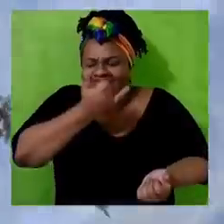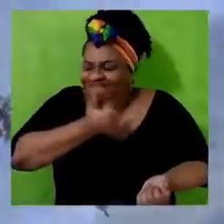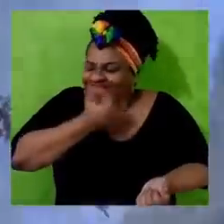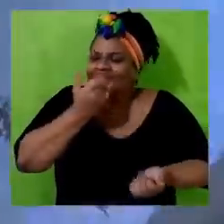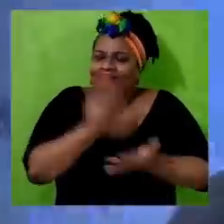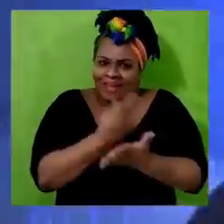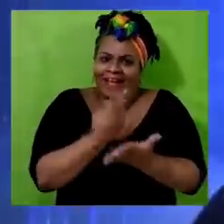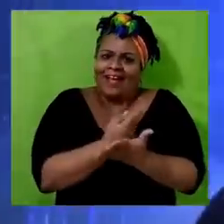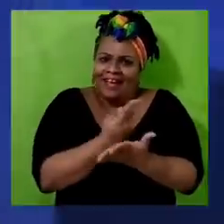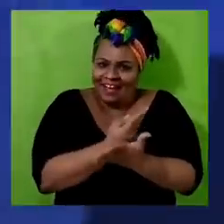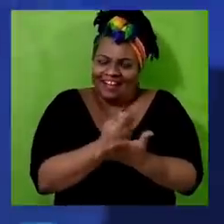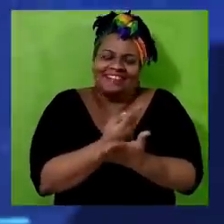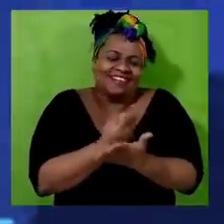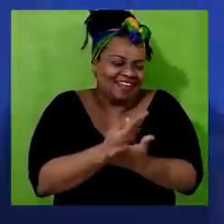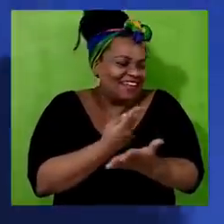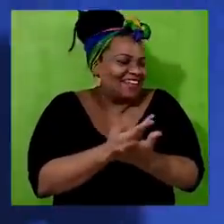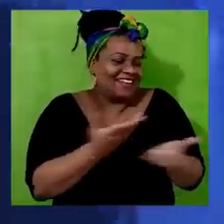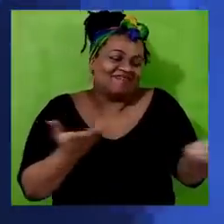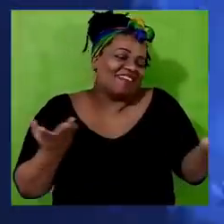errei,